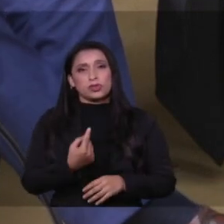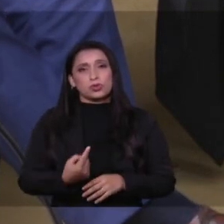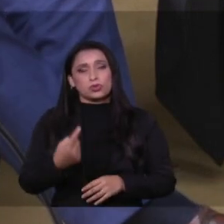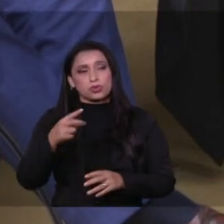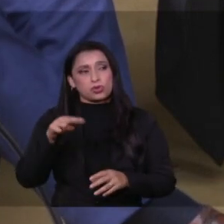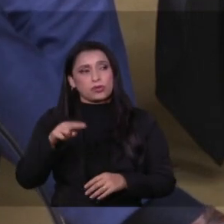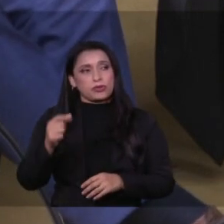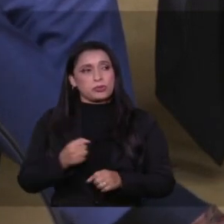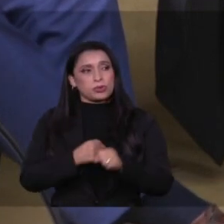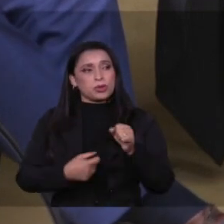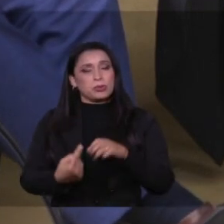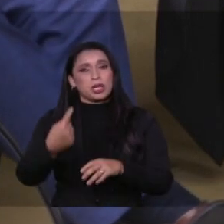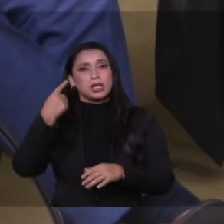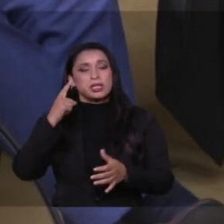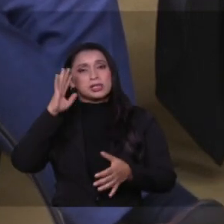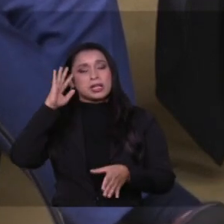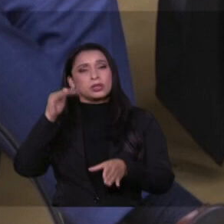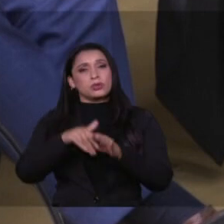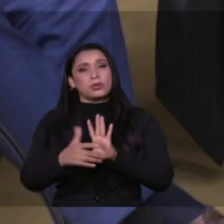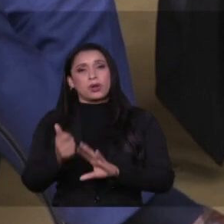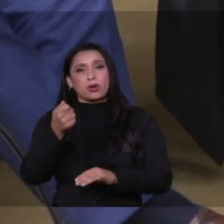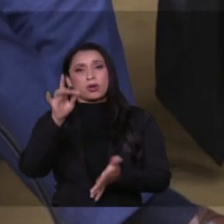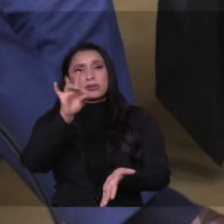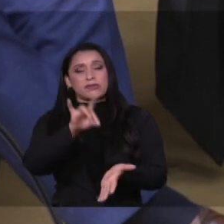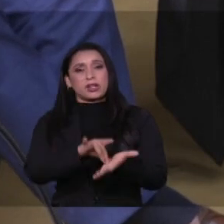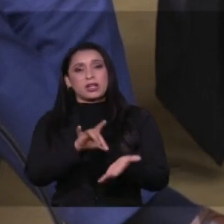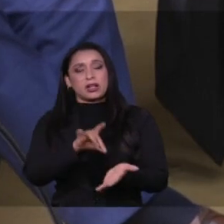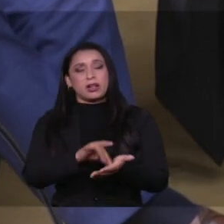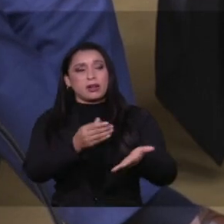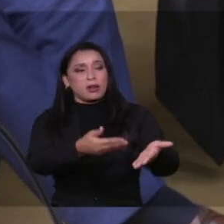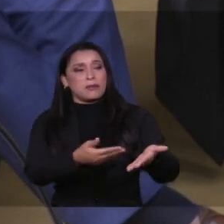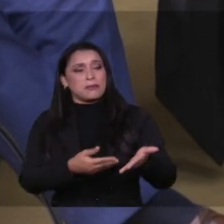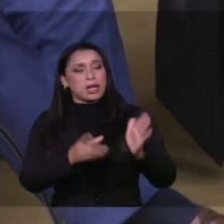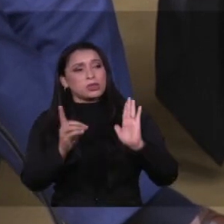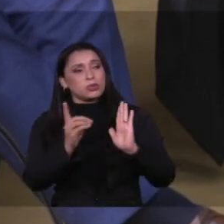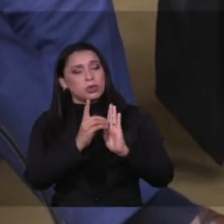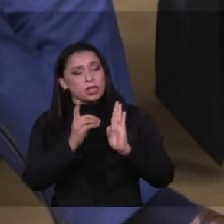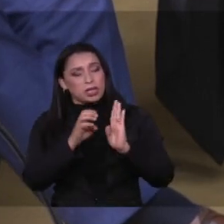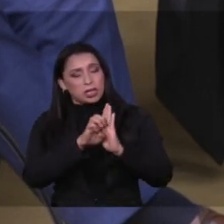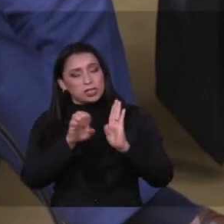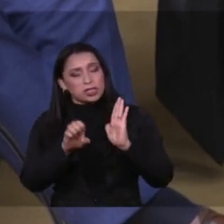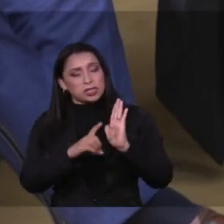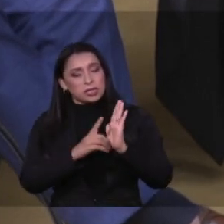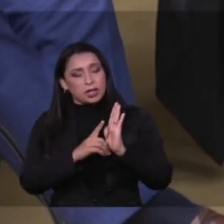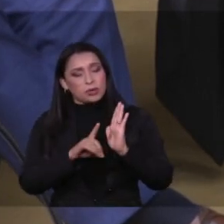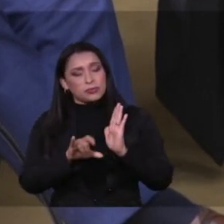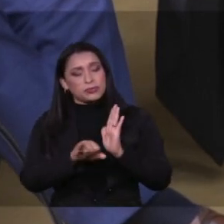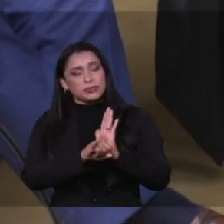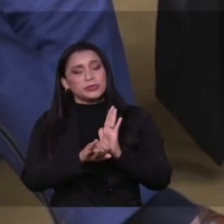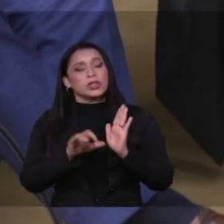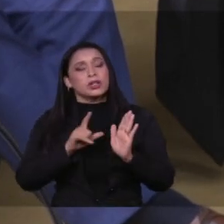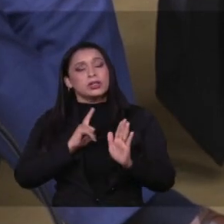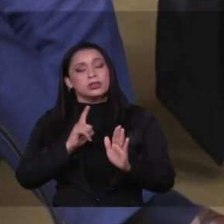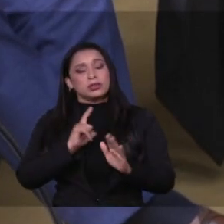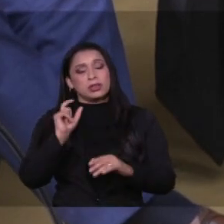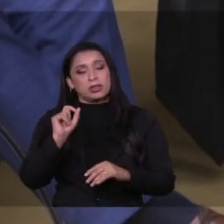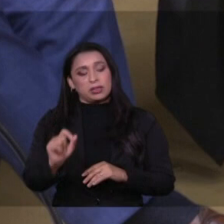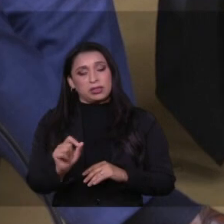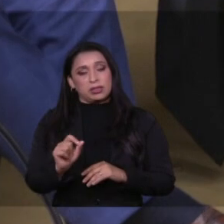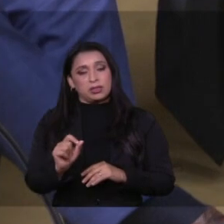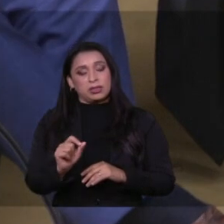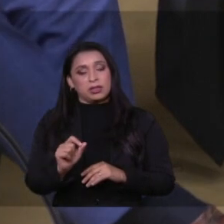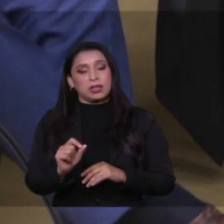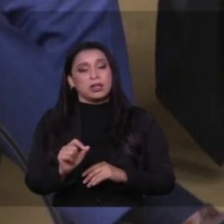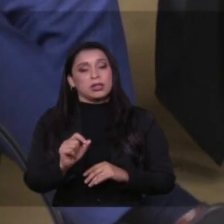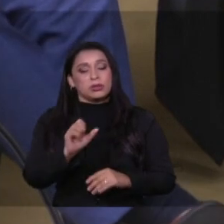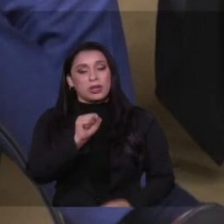passado, tendo sido proferido o acórdão reconhecendo a validade da intimação por edital no bojo do processo sancionador ambiental. O precedente firmado no